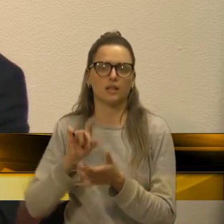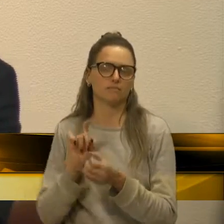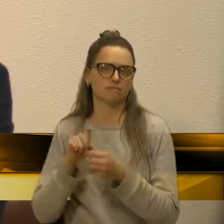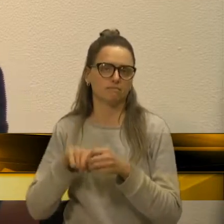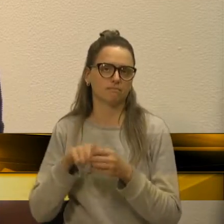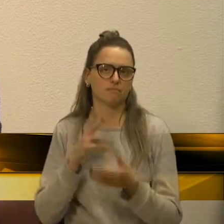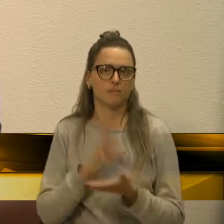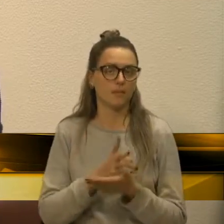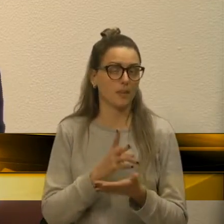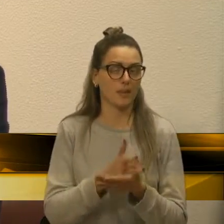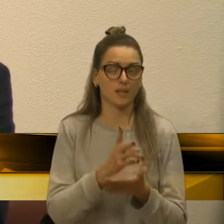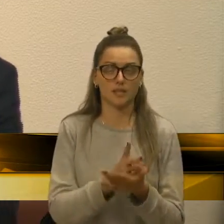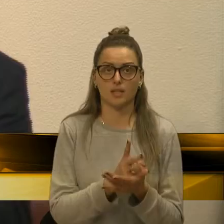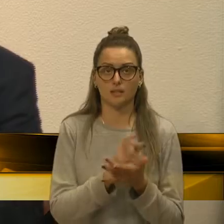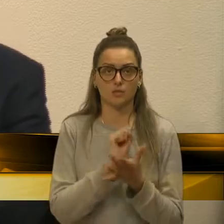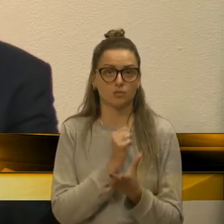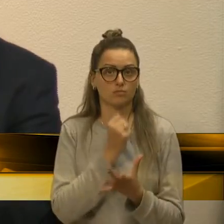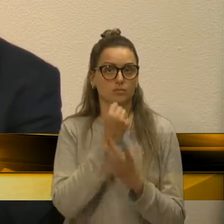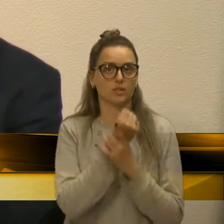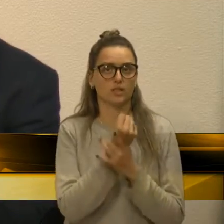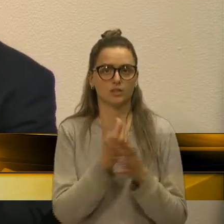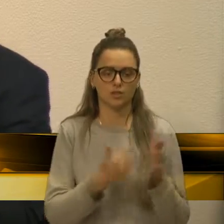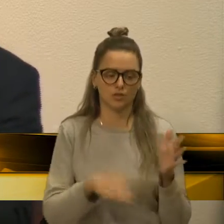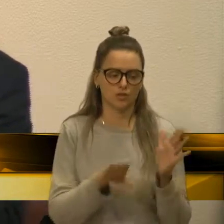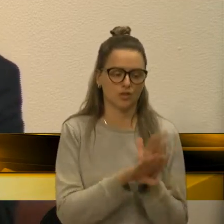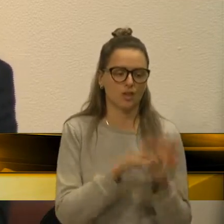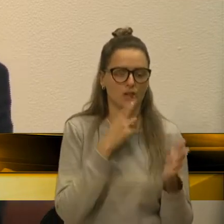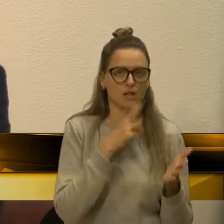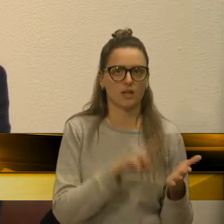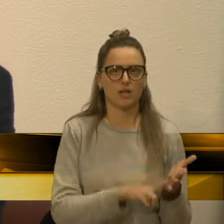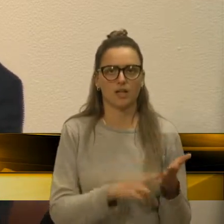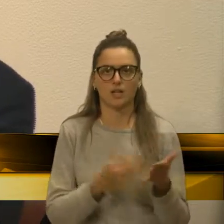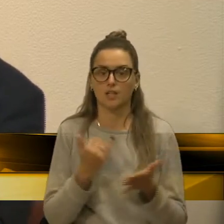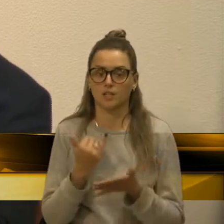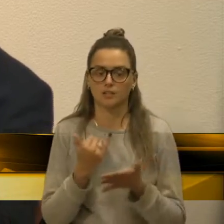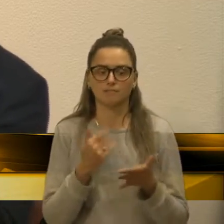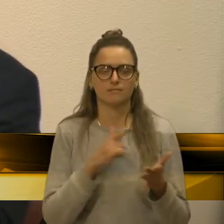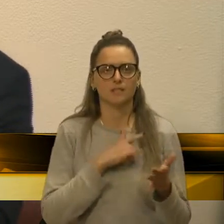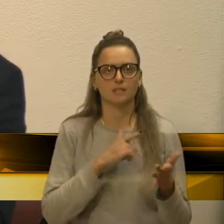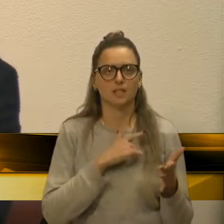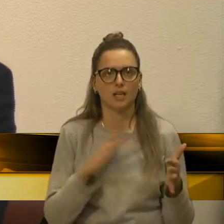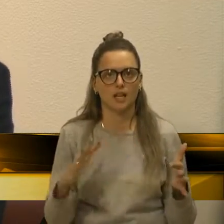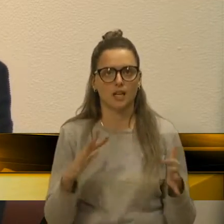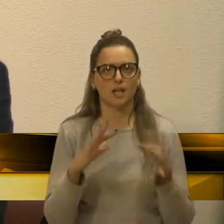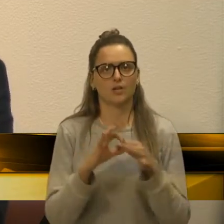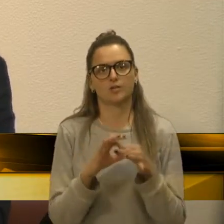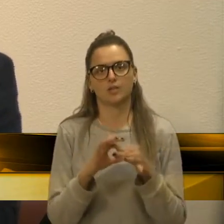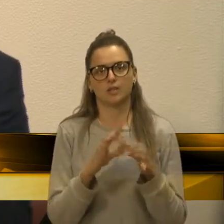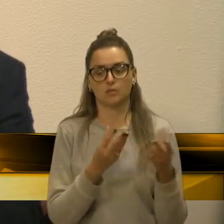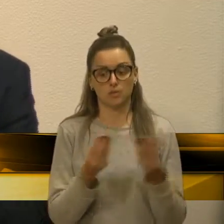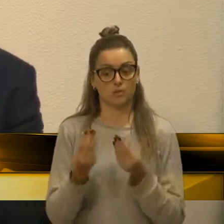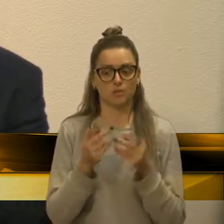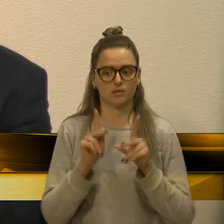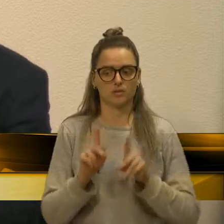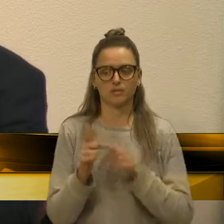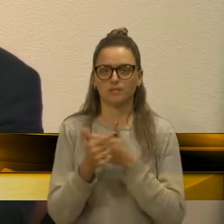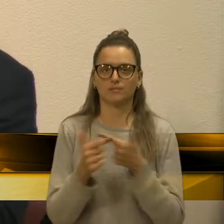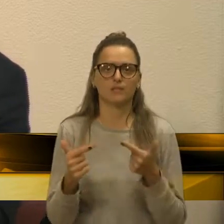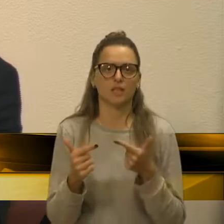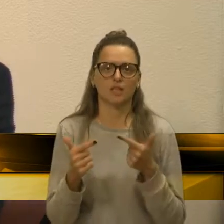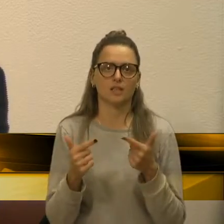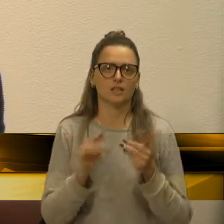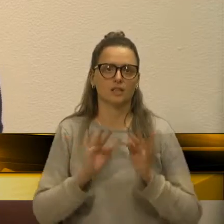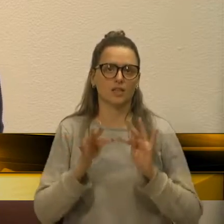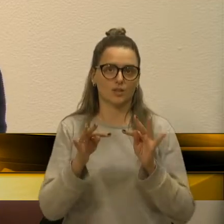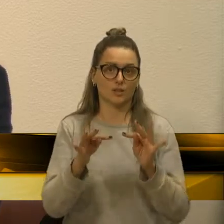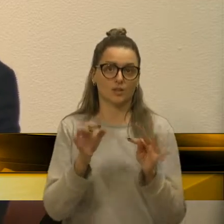a garantia de chegar lá a correspondência, chegar lá a comunicação, fazer o elo, de que muitas pessoas não têm essas possibilidades tecnológicas